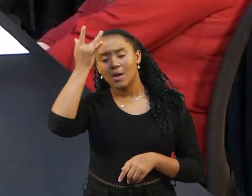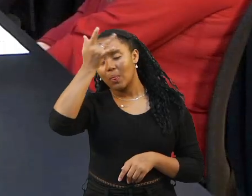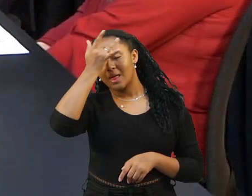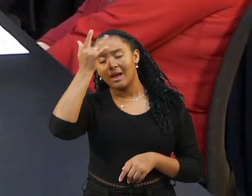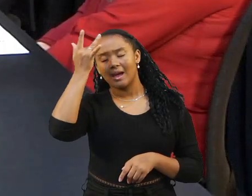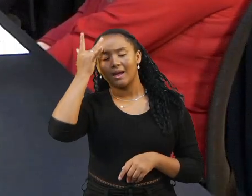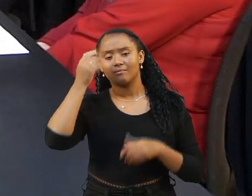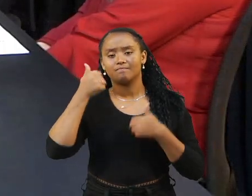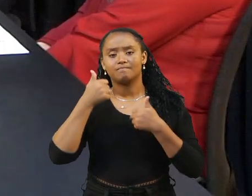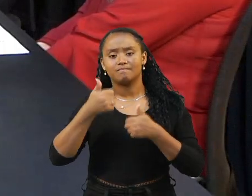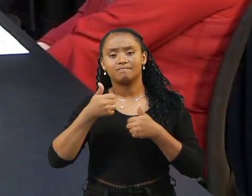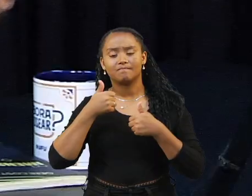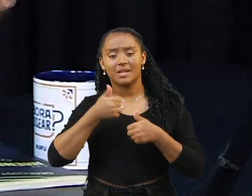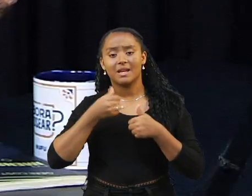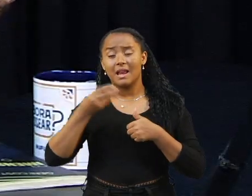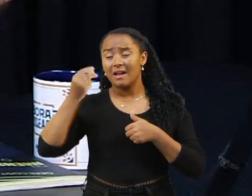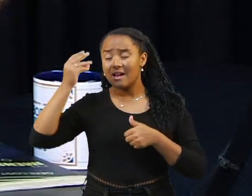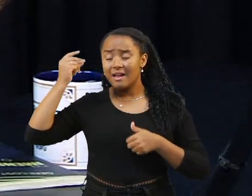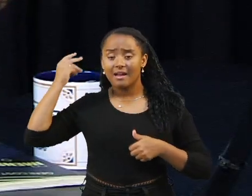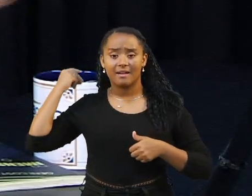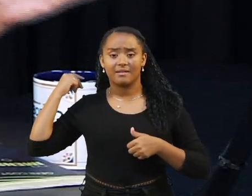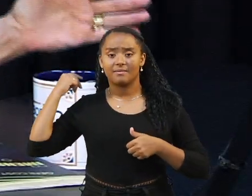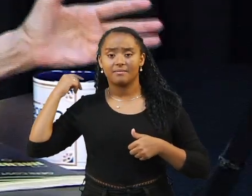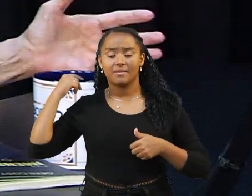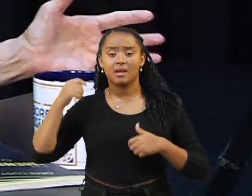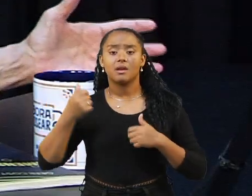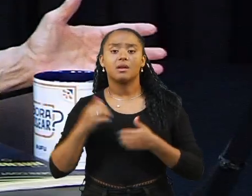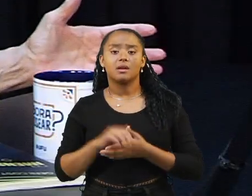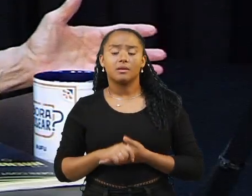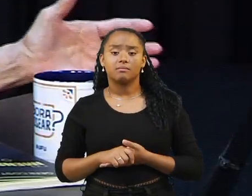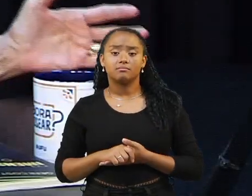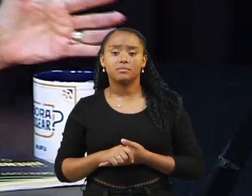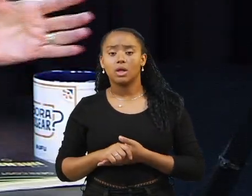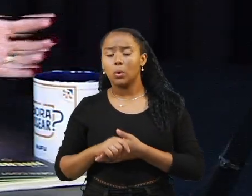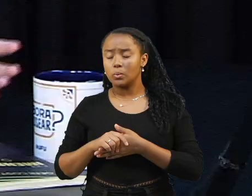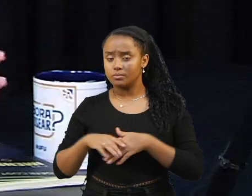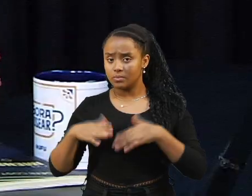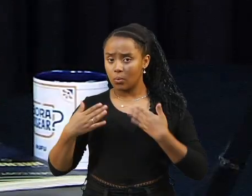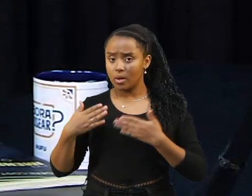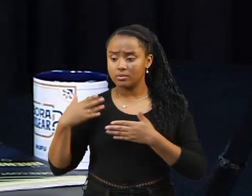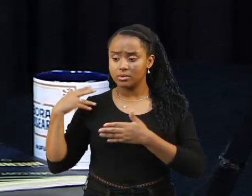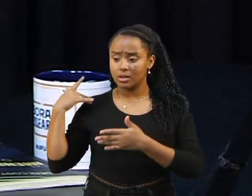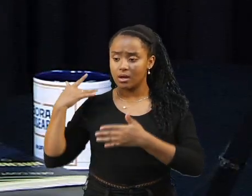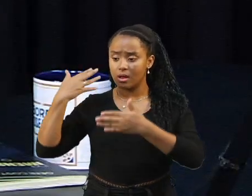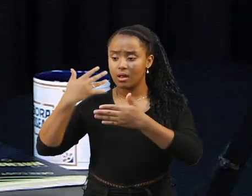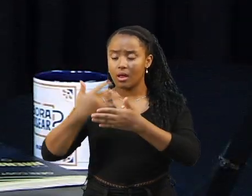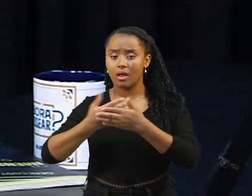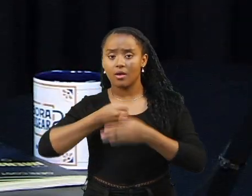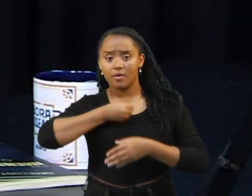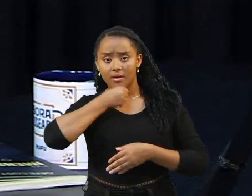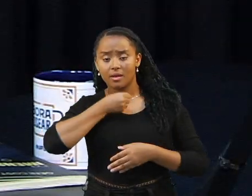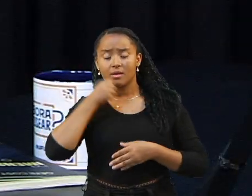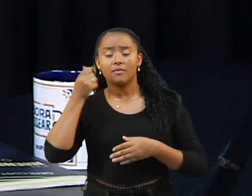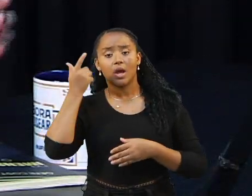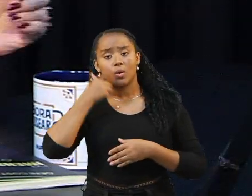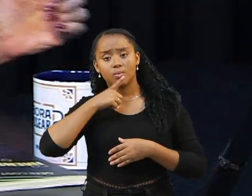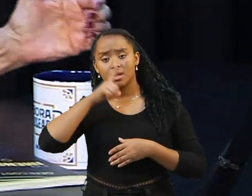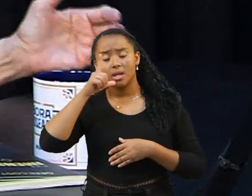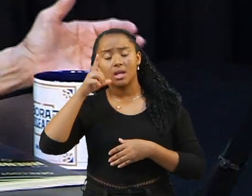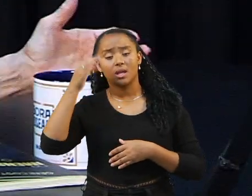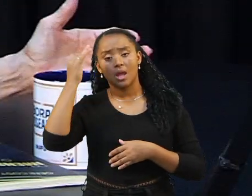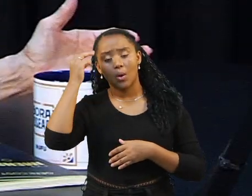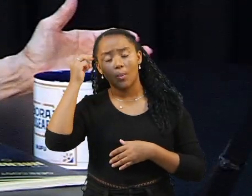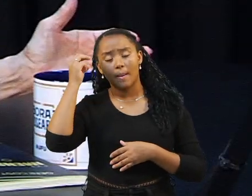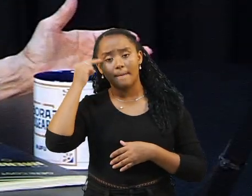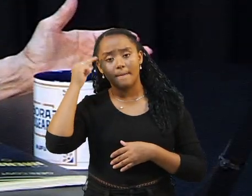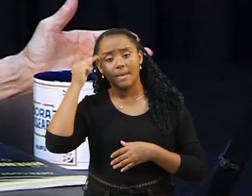uma mente saudável, lá atrás, você vai poder chegar com uma mente saudável na velhice. Se